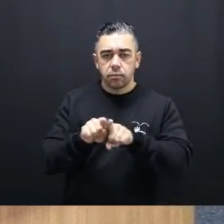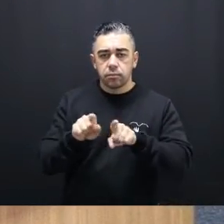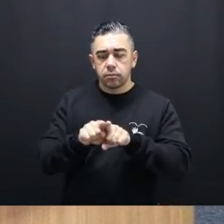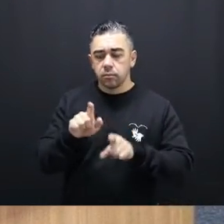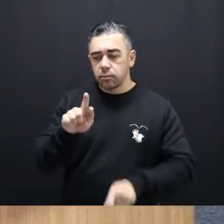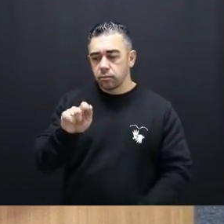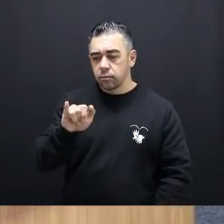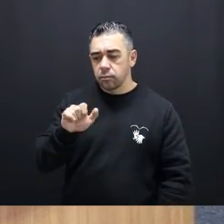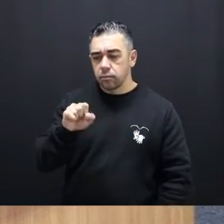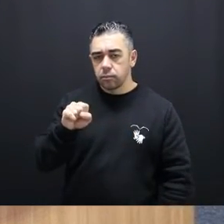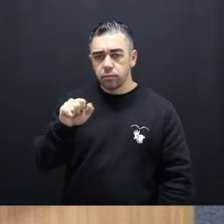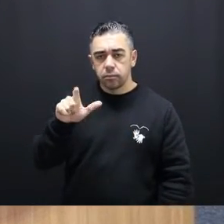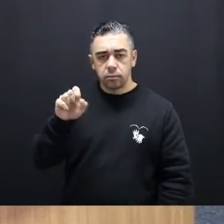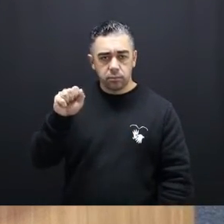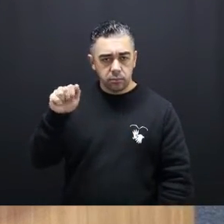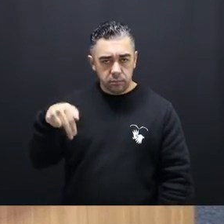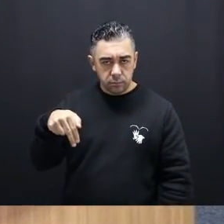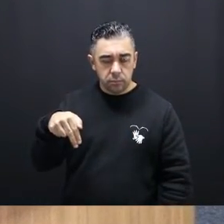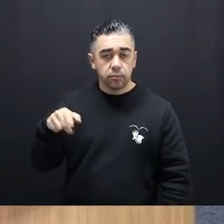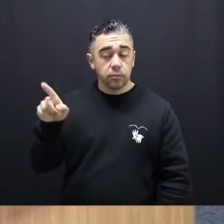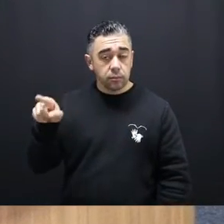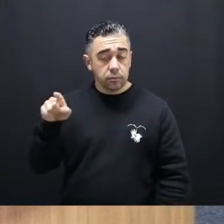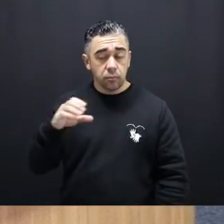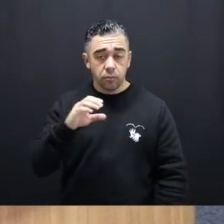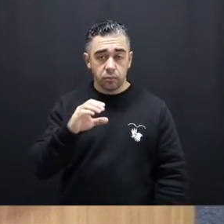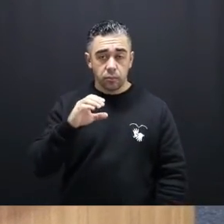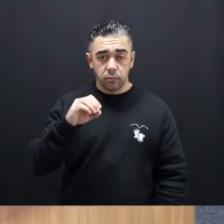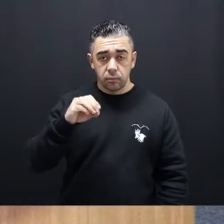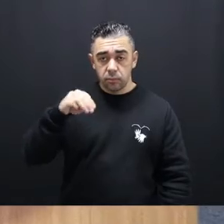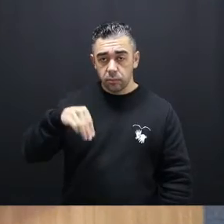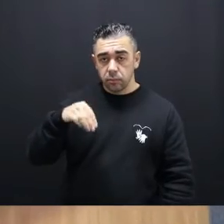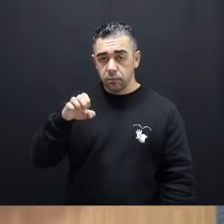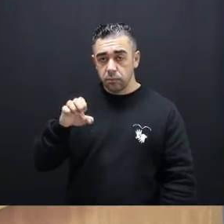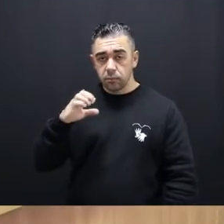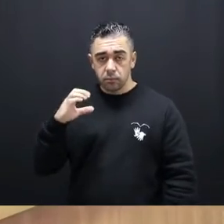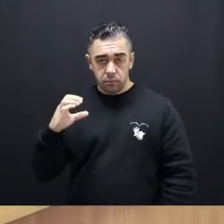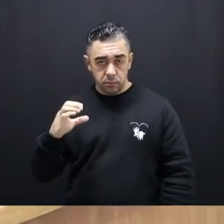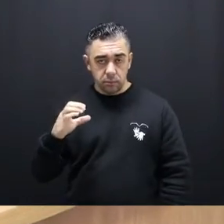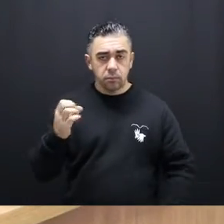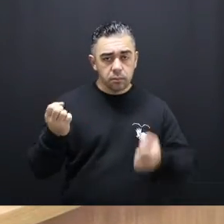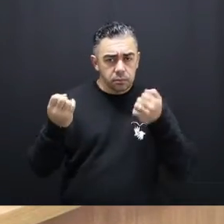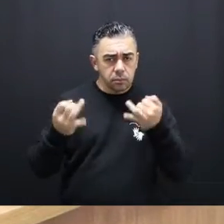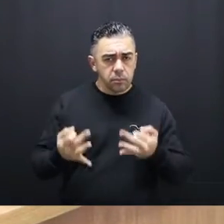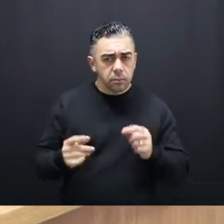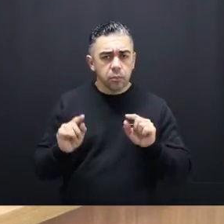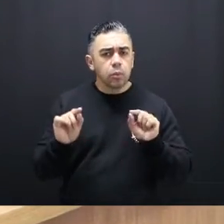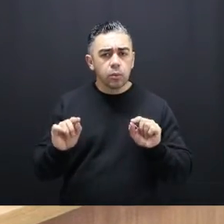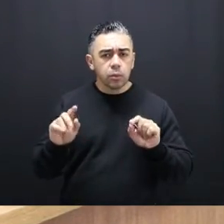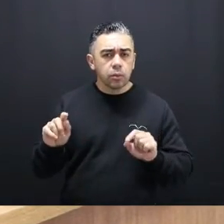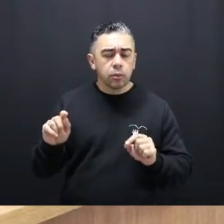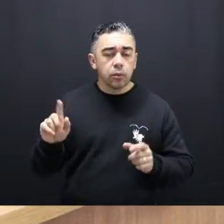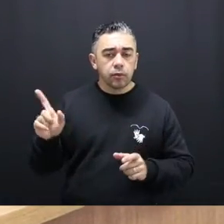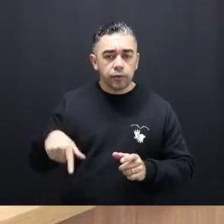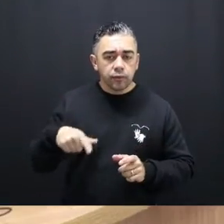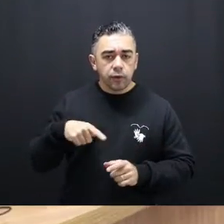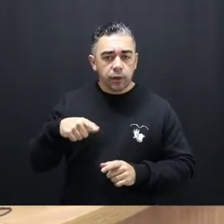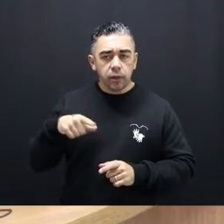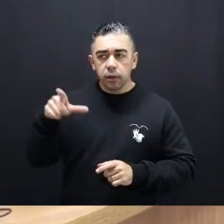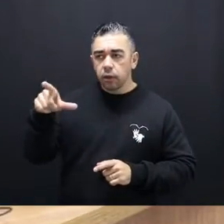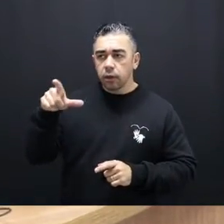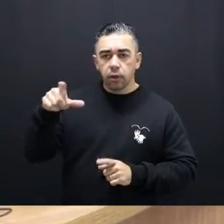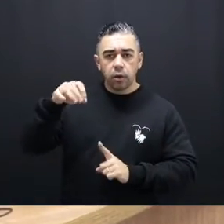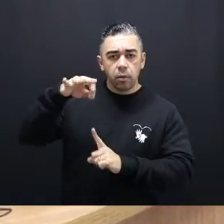Oliveira da comec falando sobre ali a integração